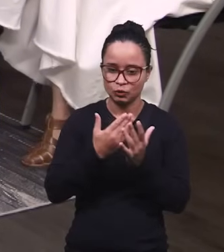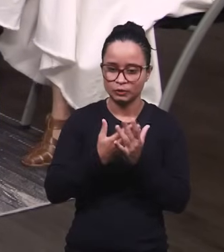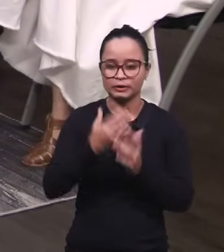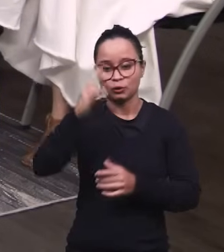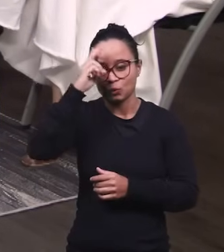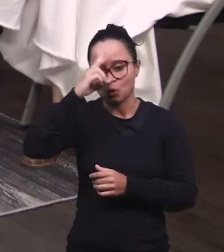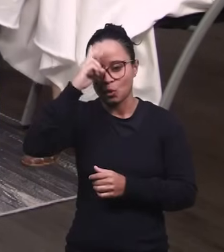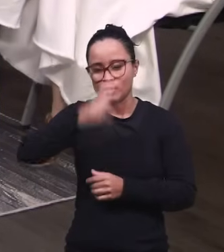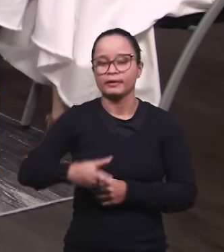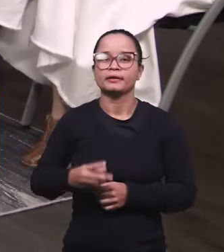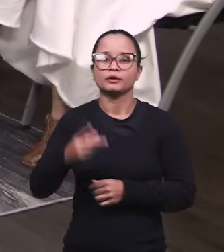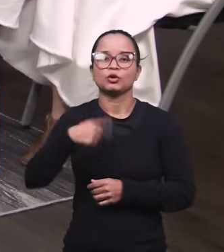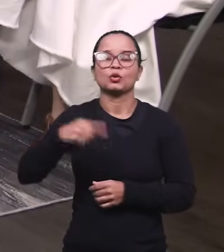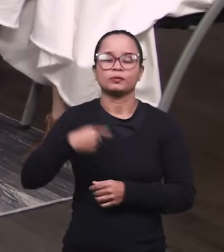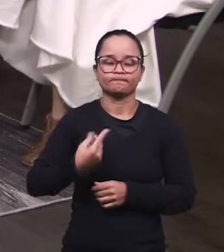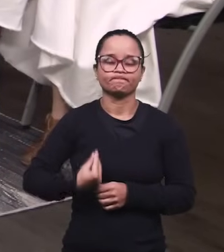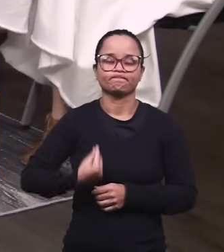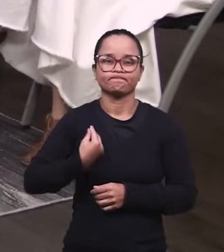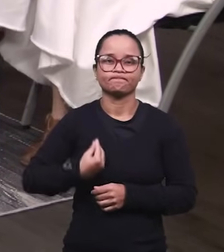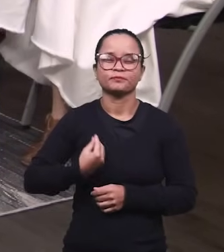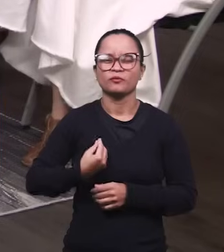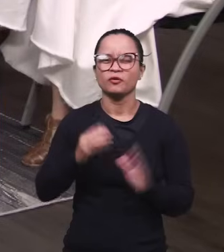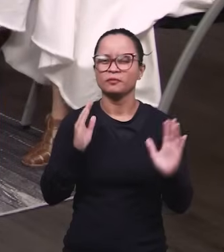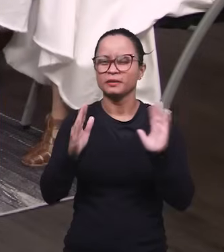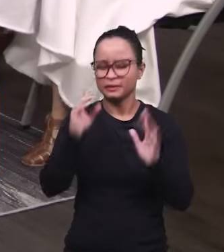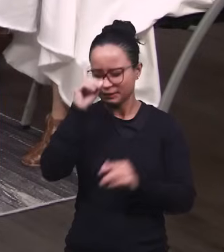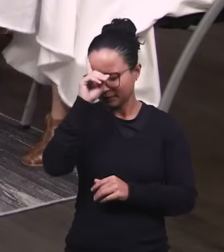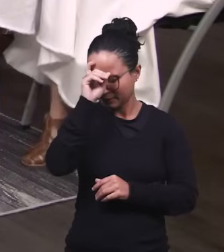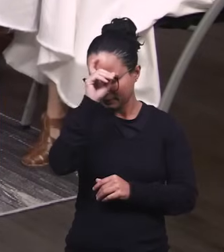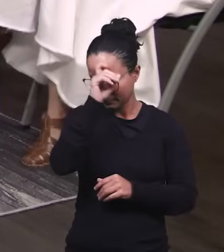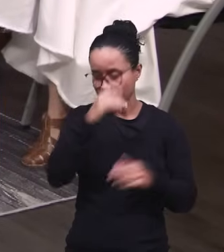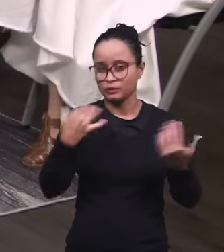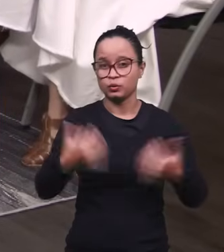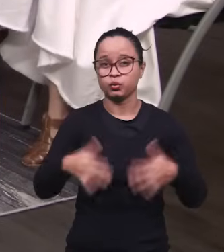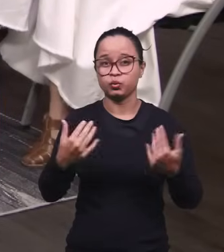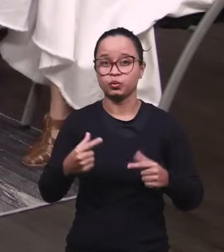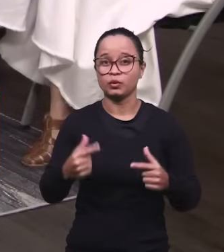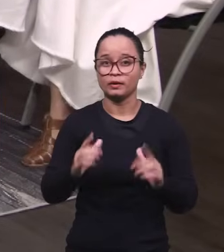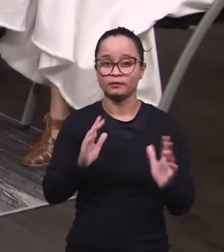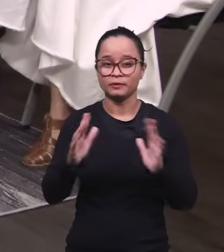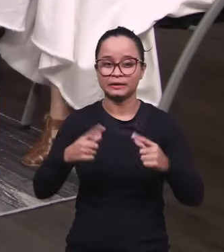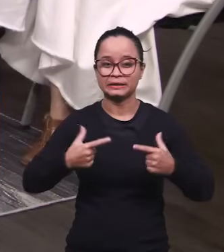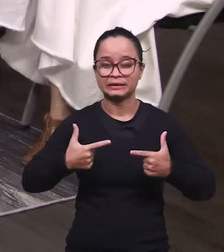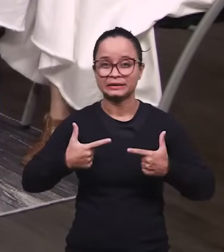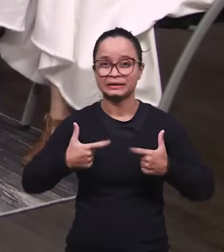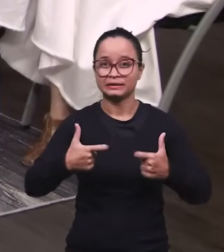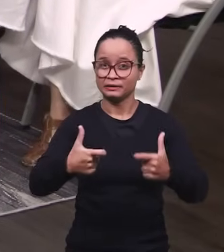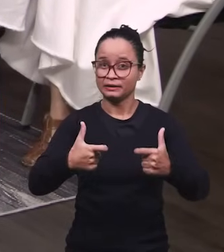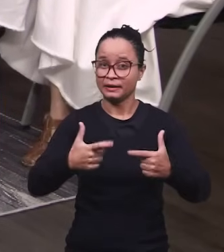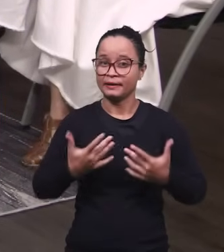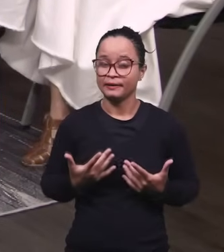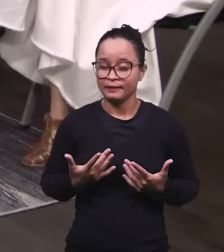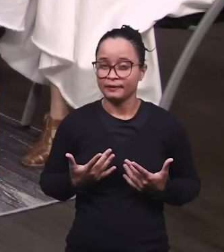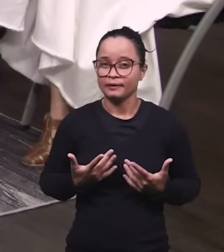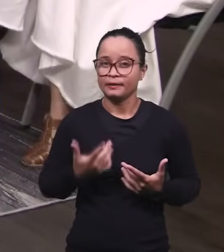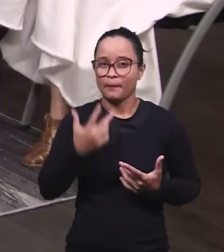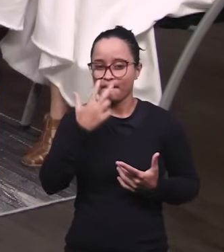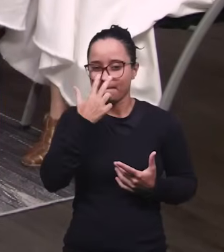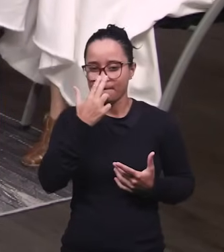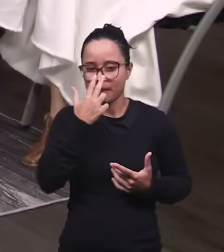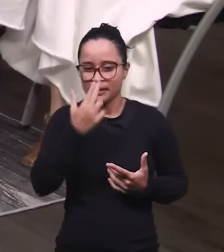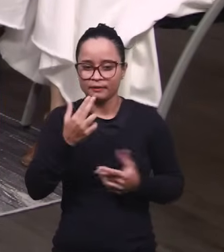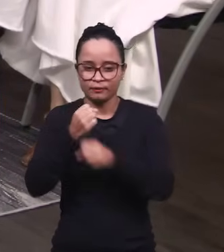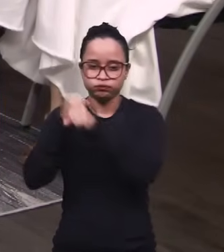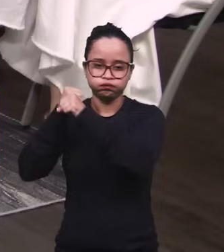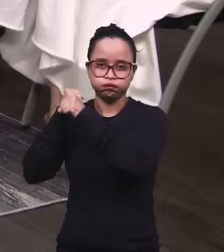né? Foi um momento muito difícil, assim, um cenário de guerra praticamente, né? A gente passa, parece que já